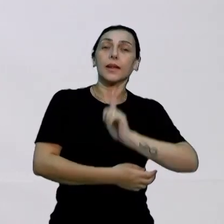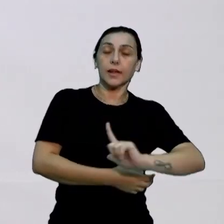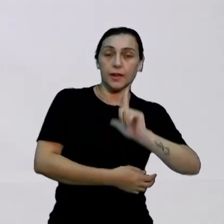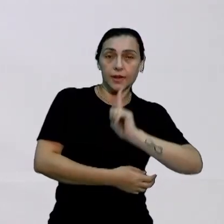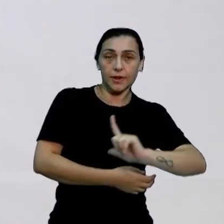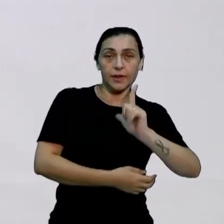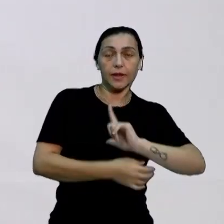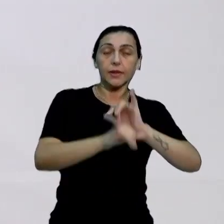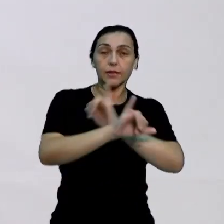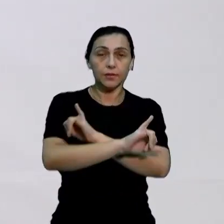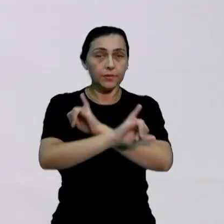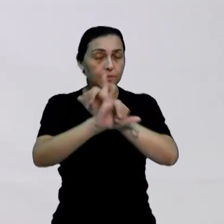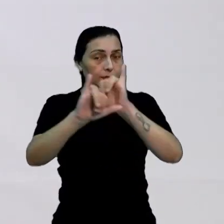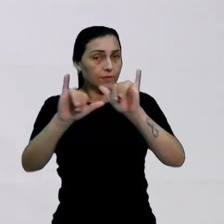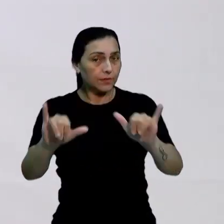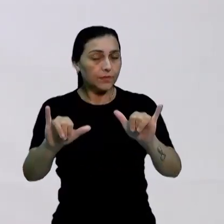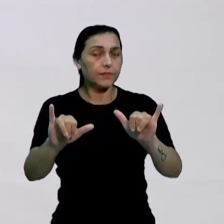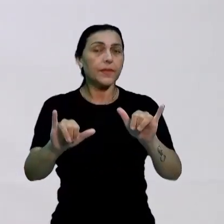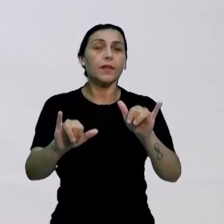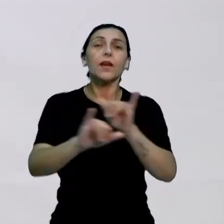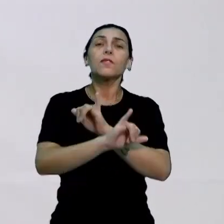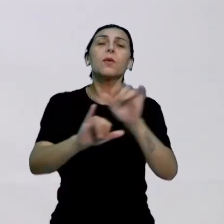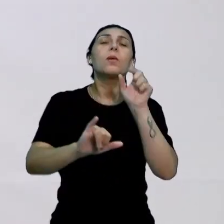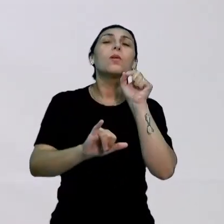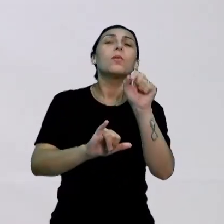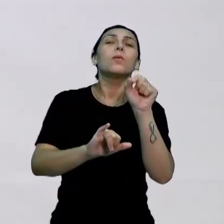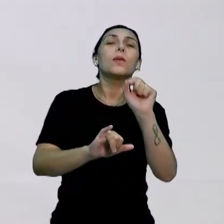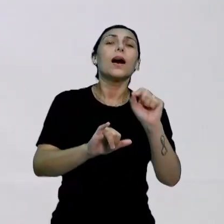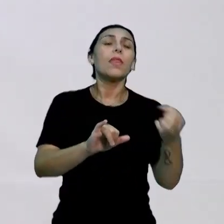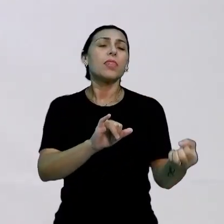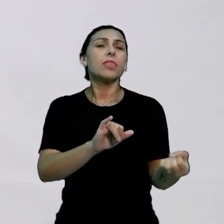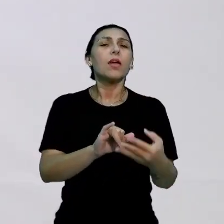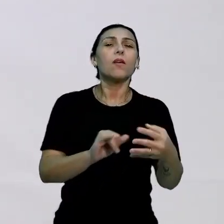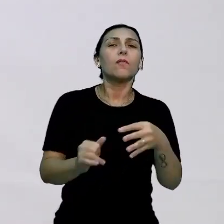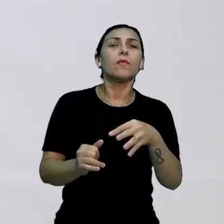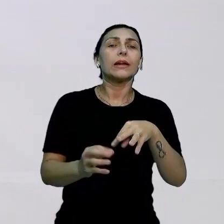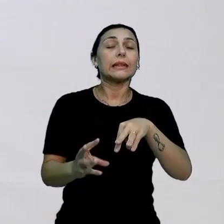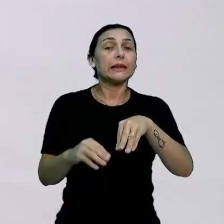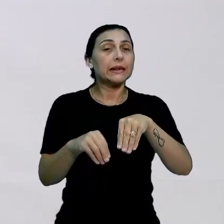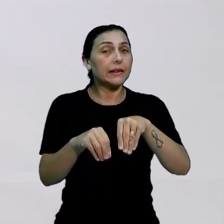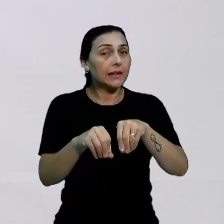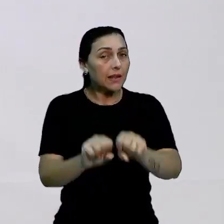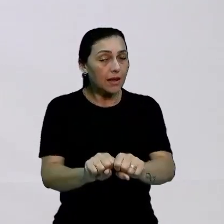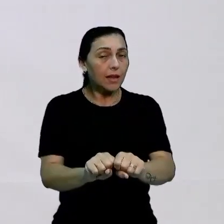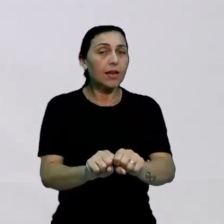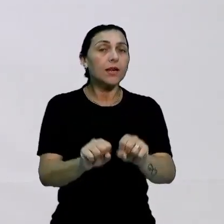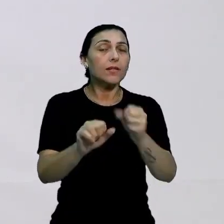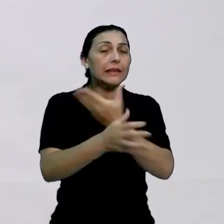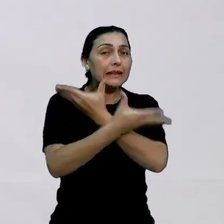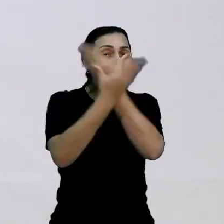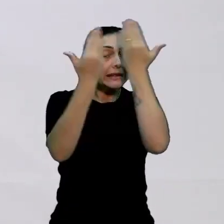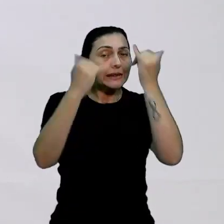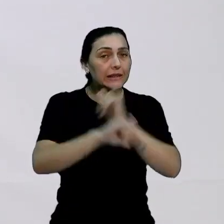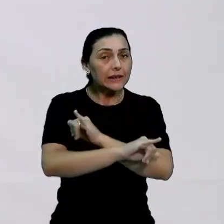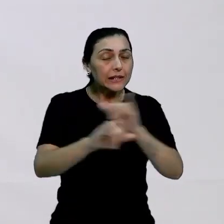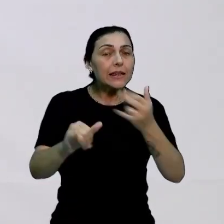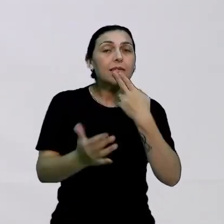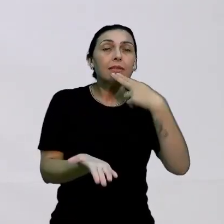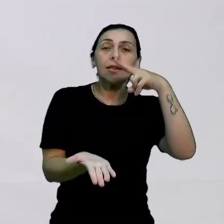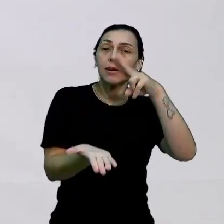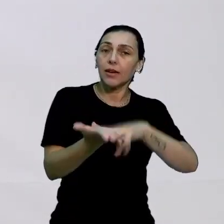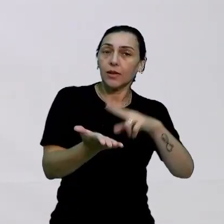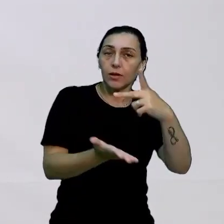de informação vai informar acerca da nova terra. Ah, e eu ia esquecendo de uma informação. Essa Carta de Pero Vaz de